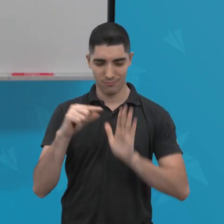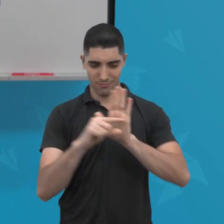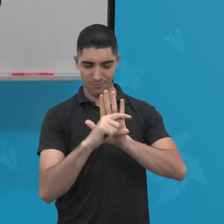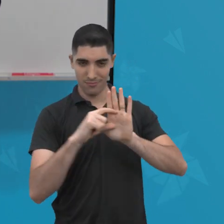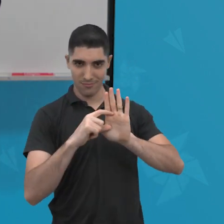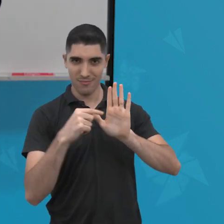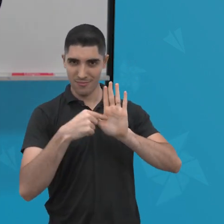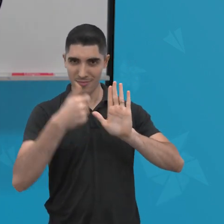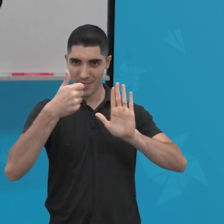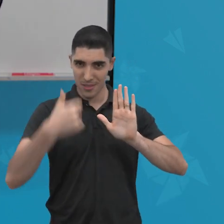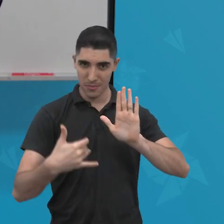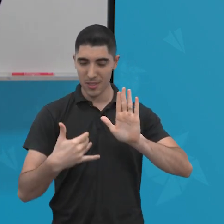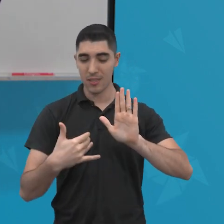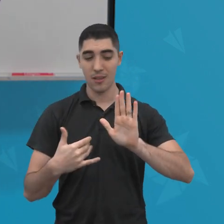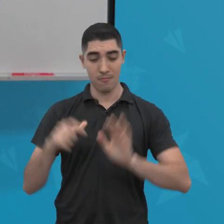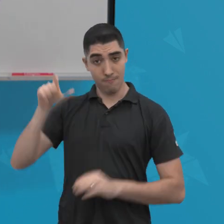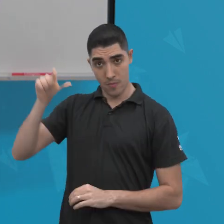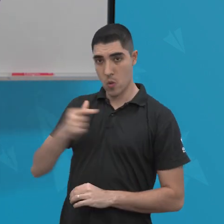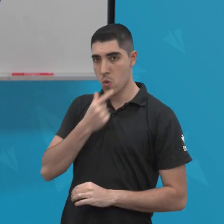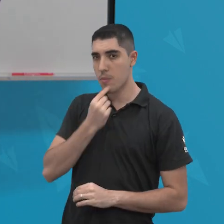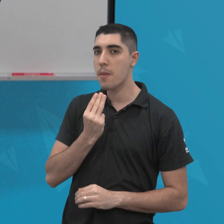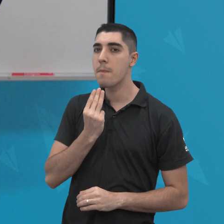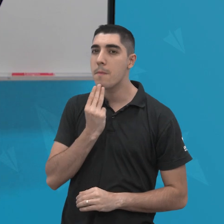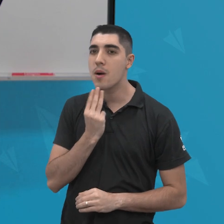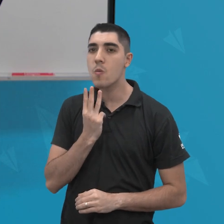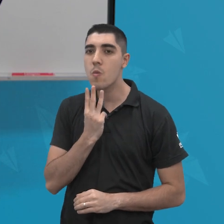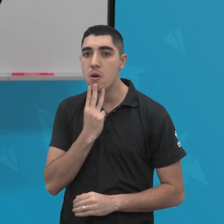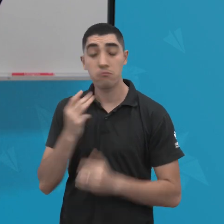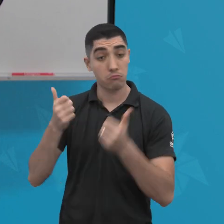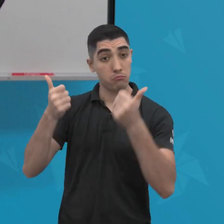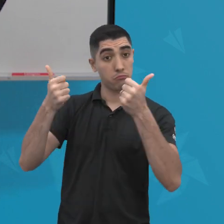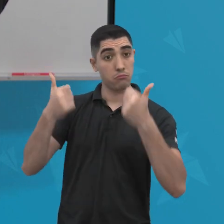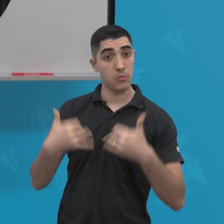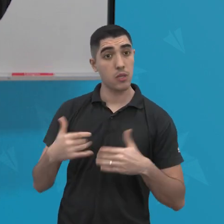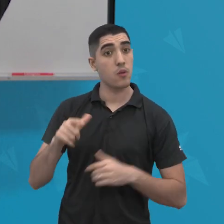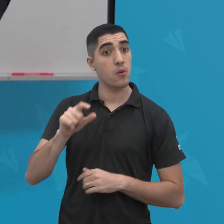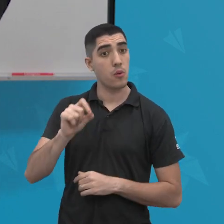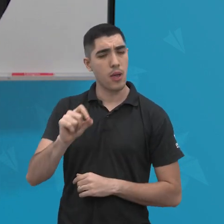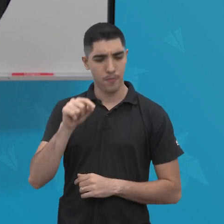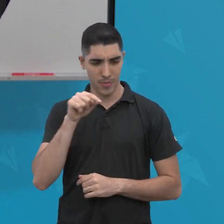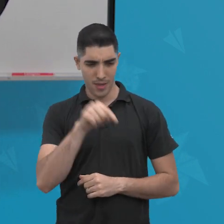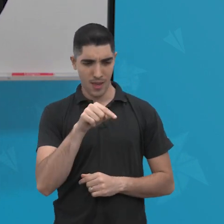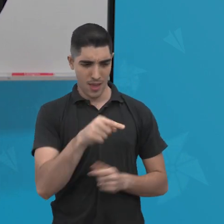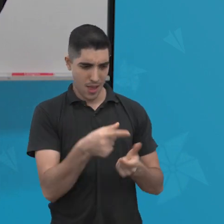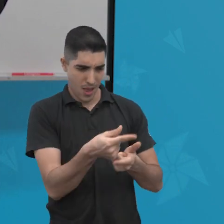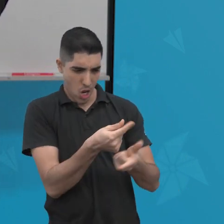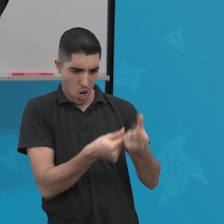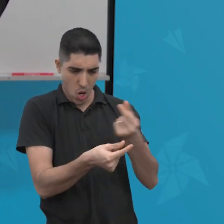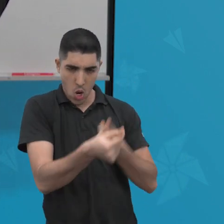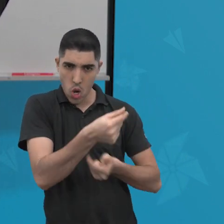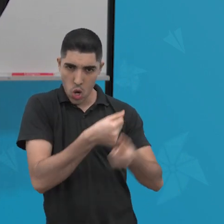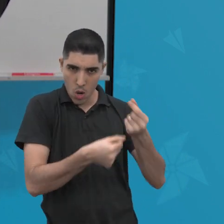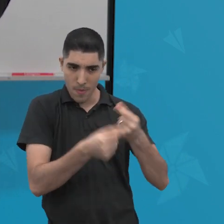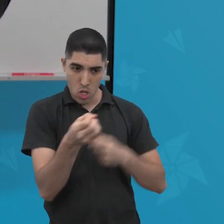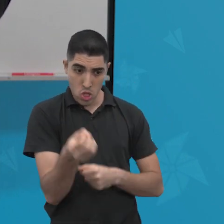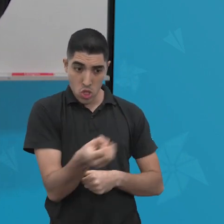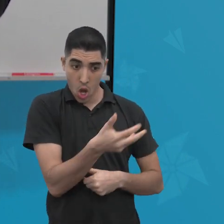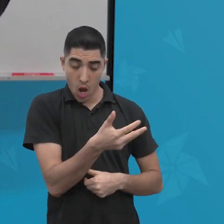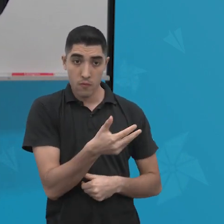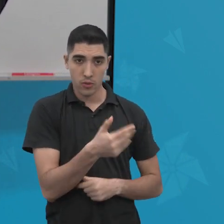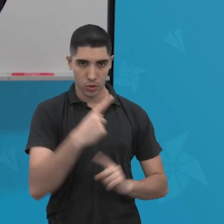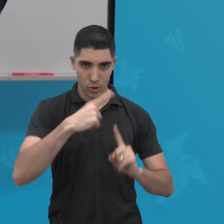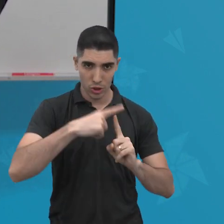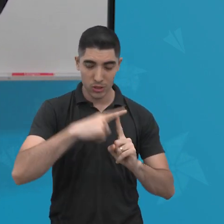trecho, em que o Weber diz que essa moderna ordem econômica